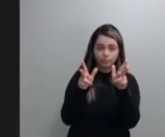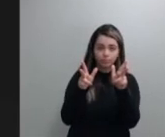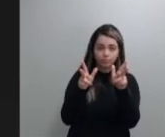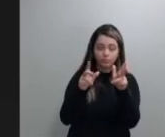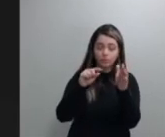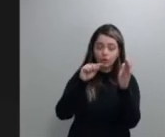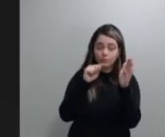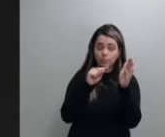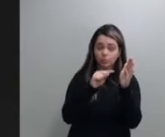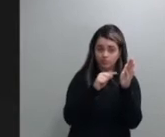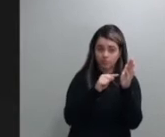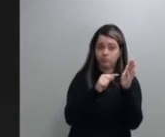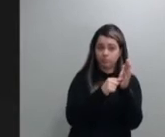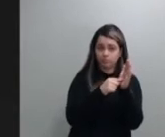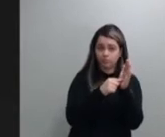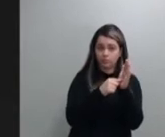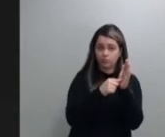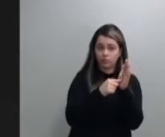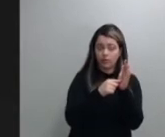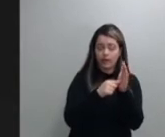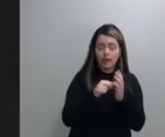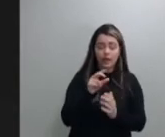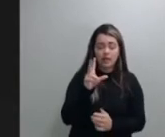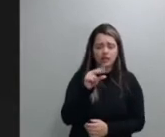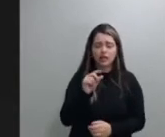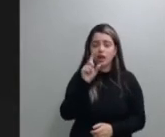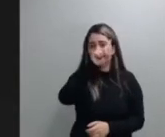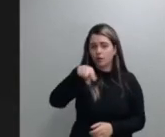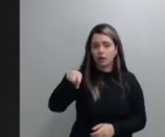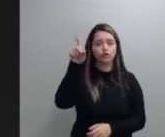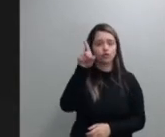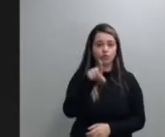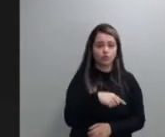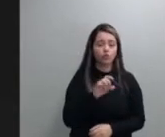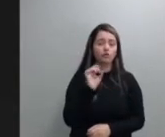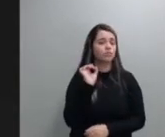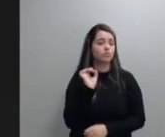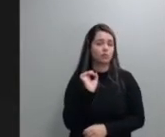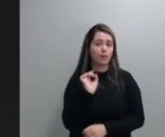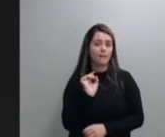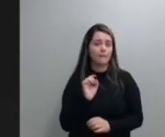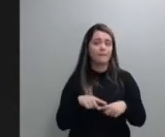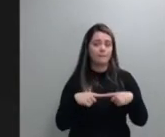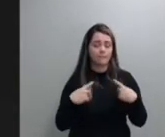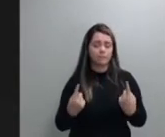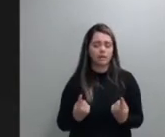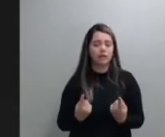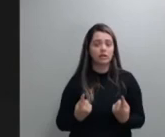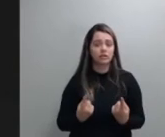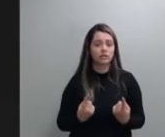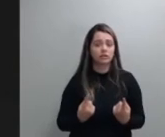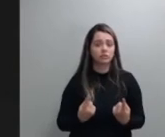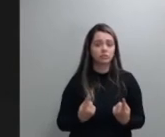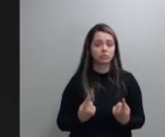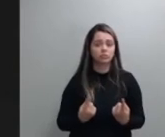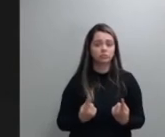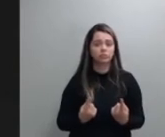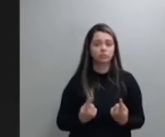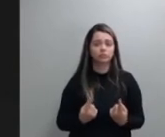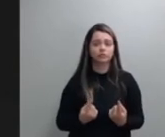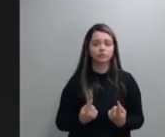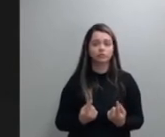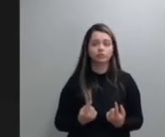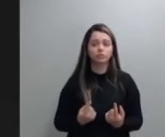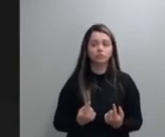critério temporal. Ele não só anulou o critério quantitativo, como decidiu pelo critério temporal. E também, posso, a excelência ministra do Jornal